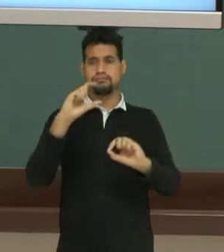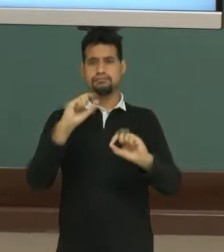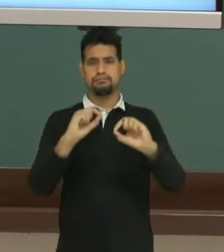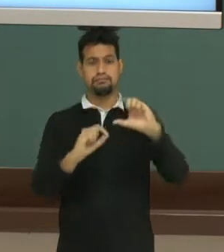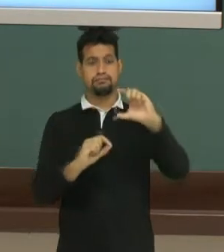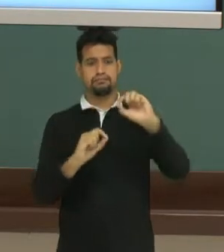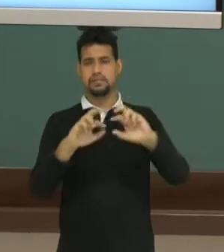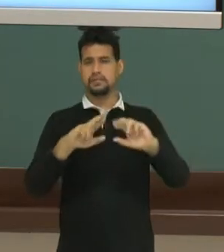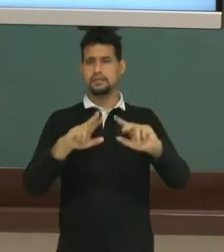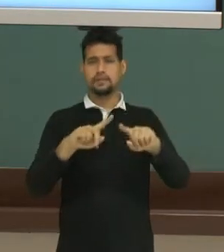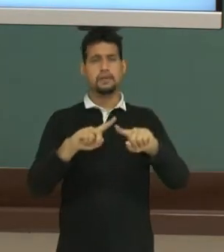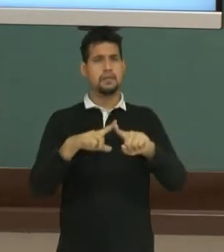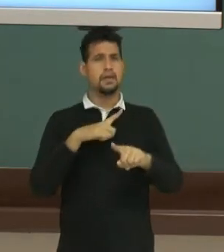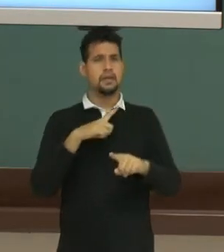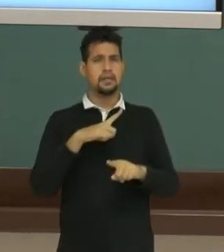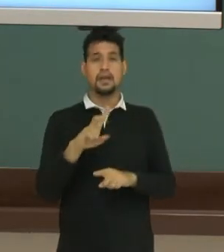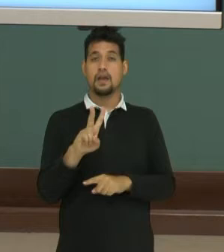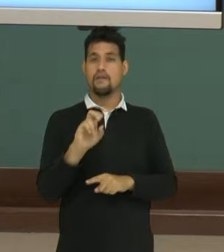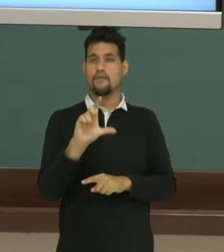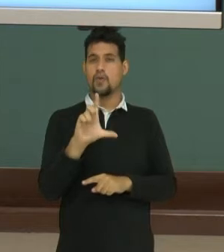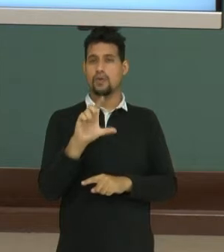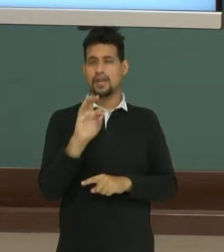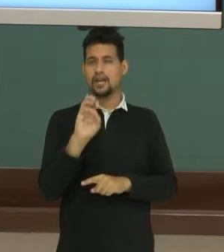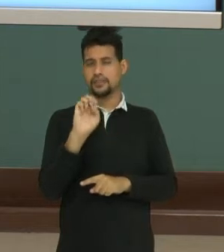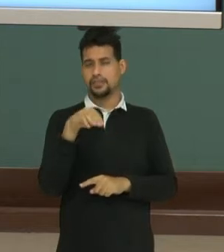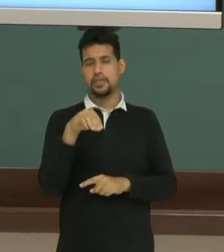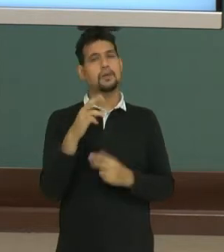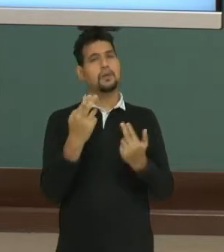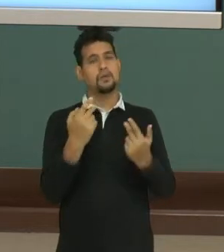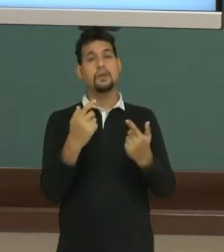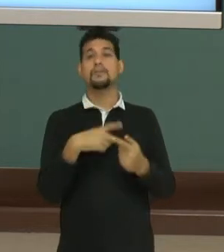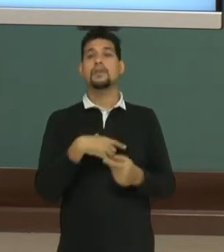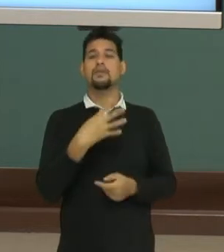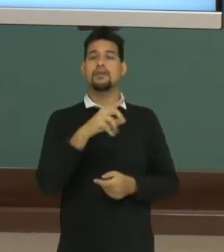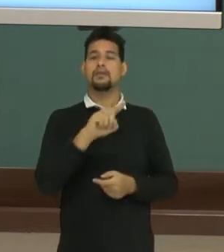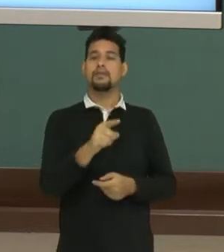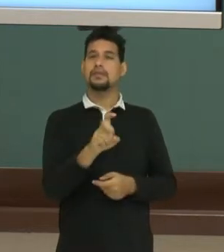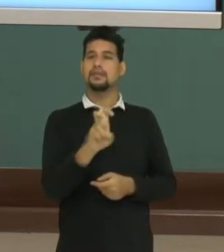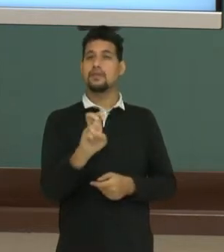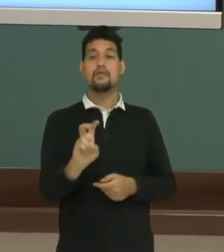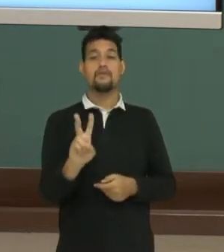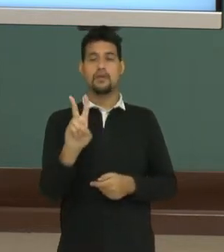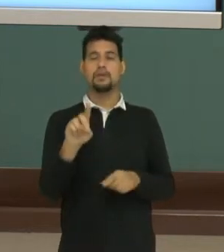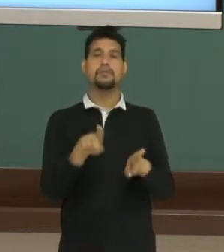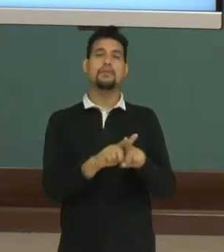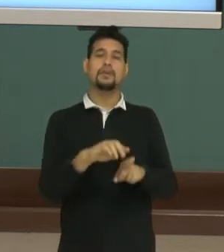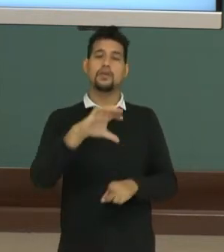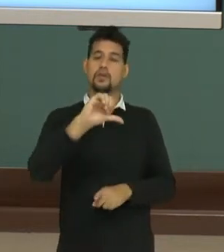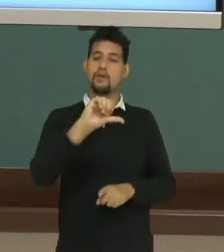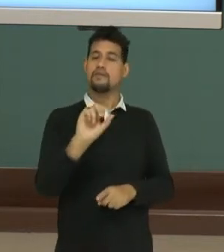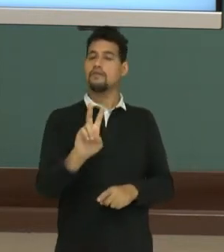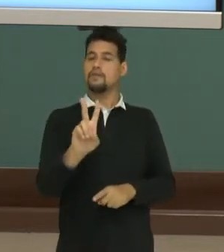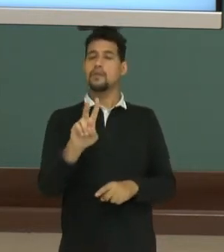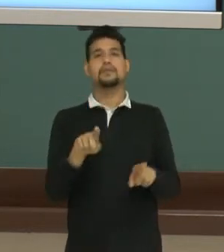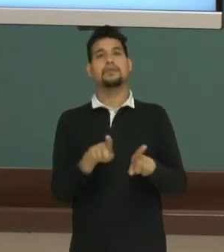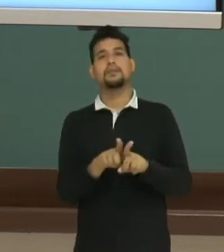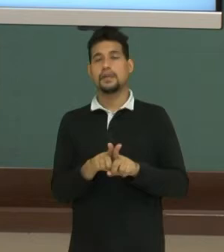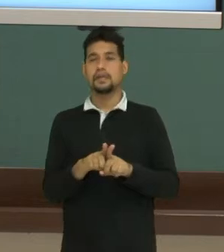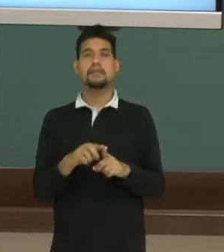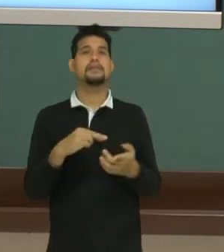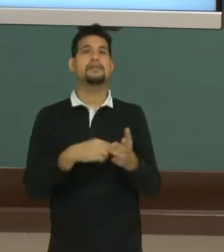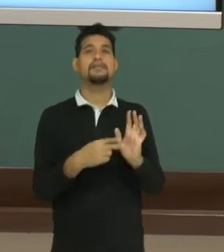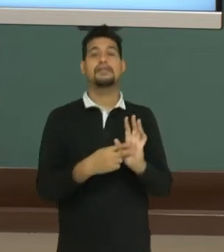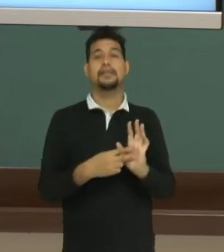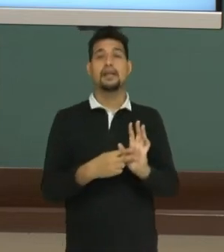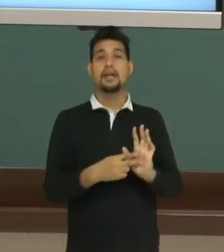que possuem uma mesma voltagem. Há também baterias de 4,5 volts e de 9 volts, e aí são chamadas